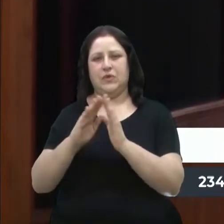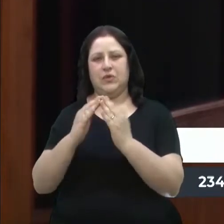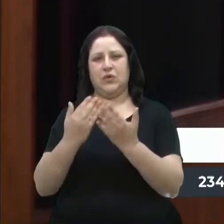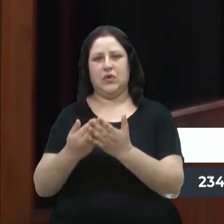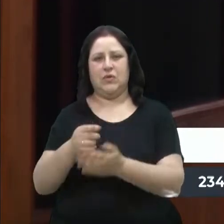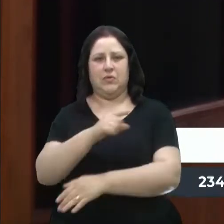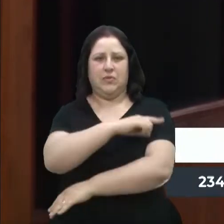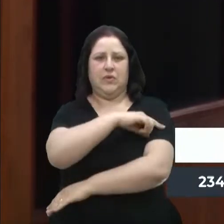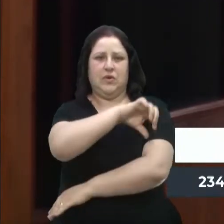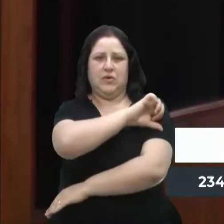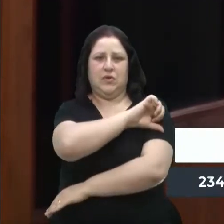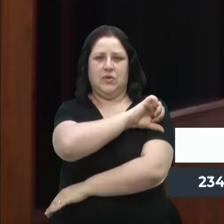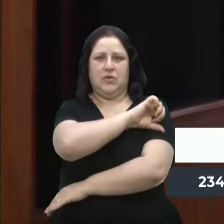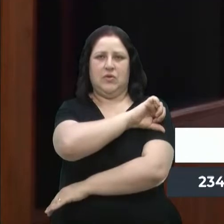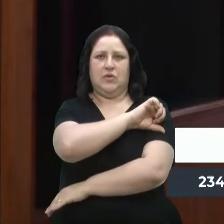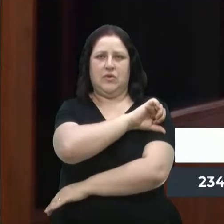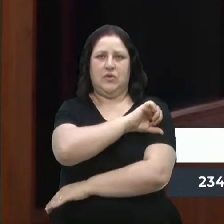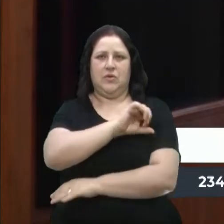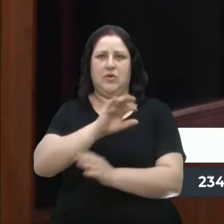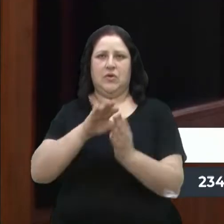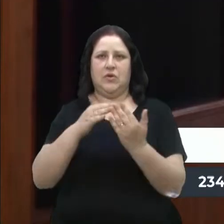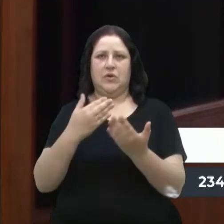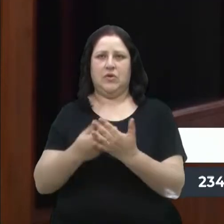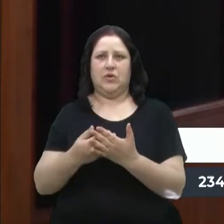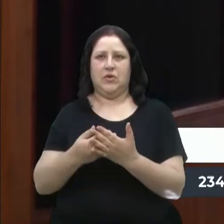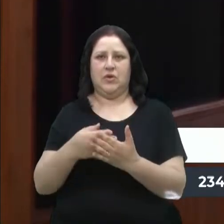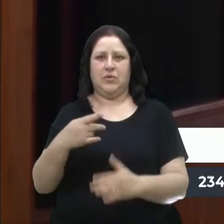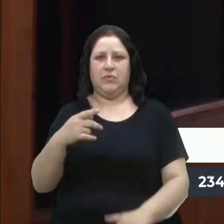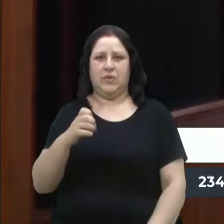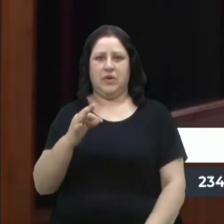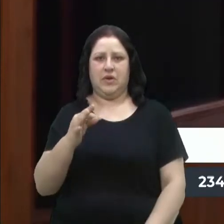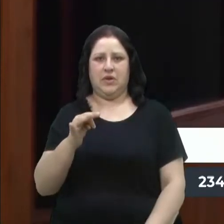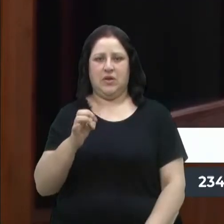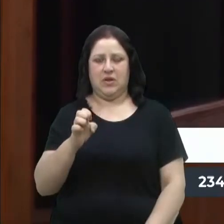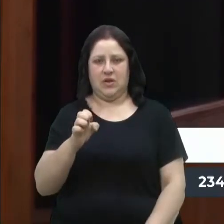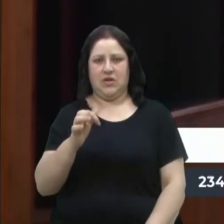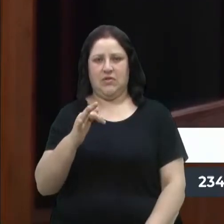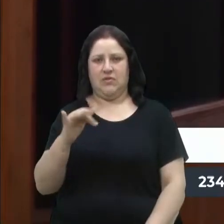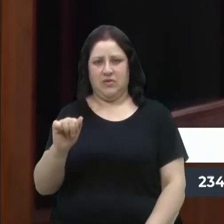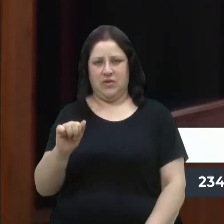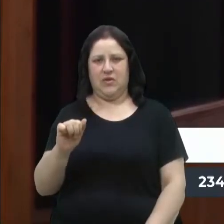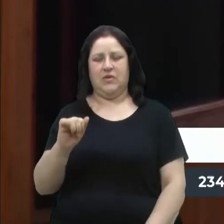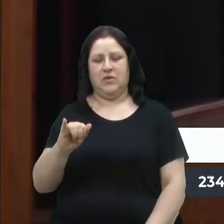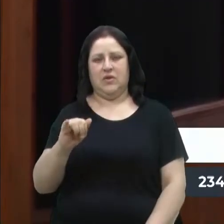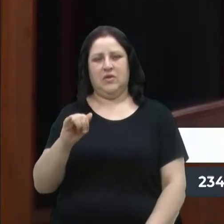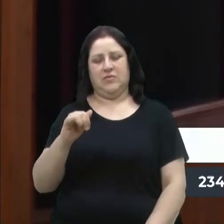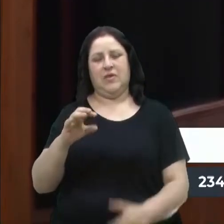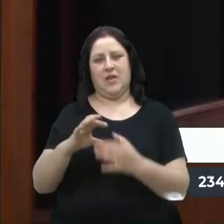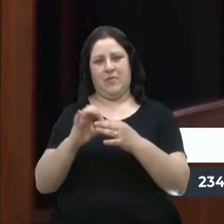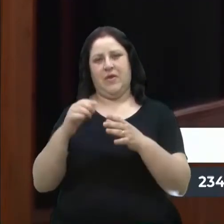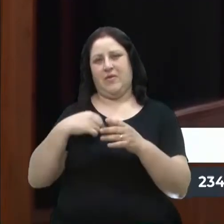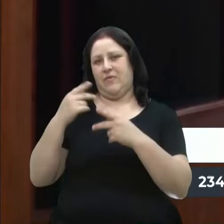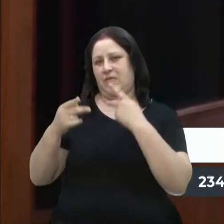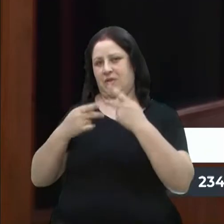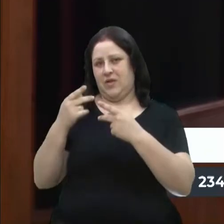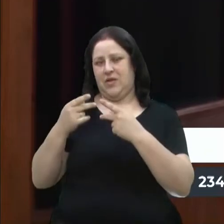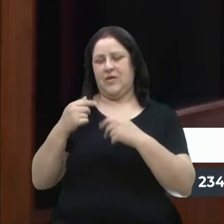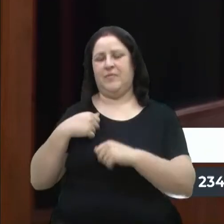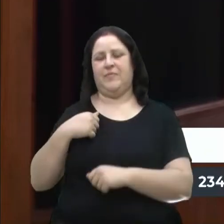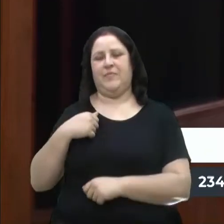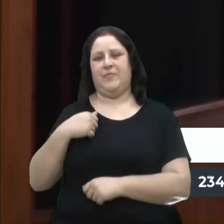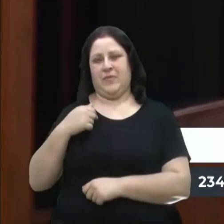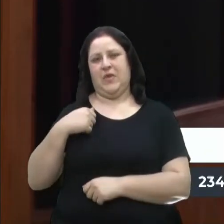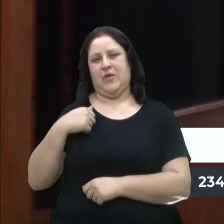um registro como Historiador que sou Alfredo Belisário ptf era pai da